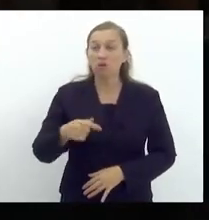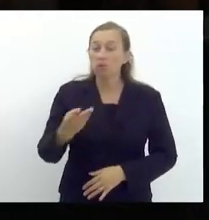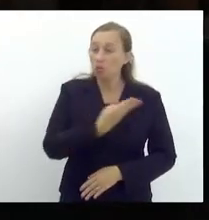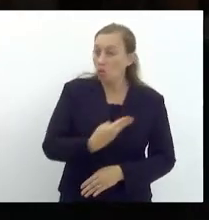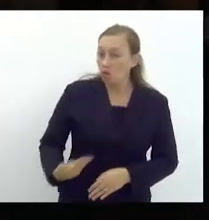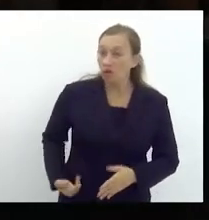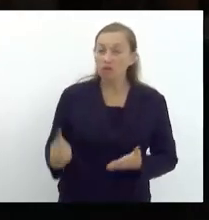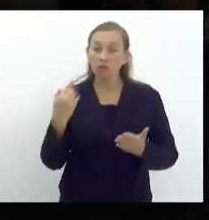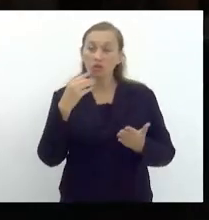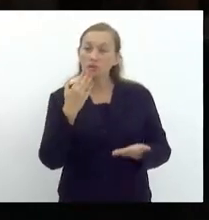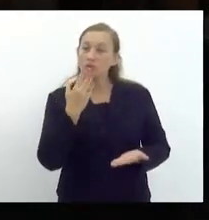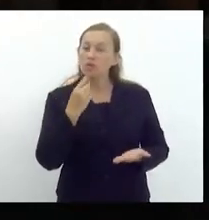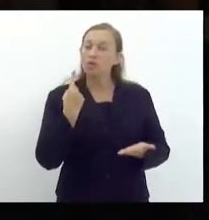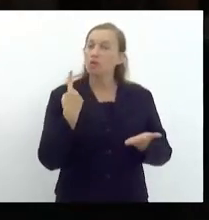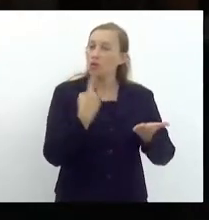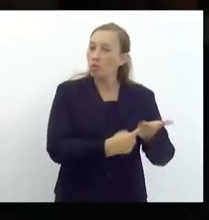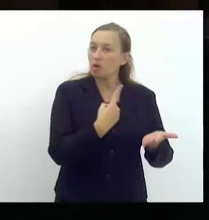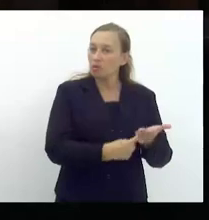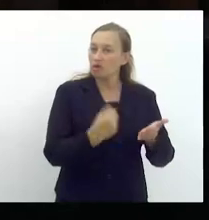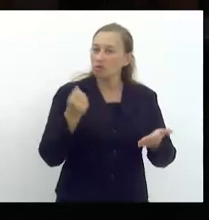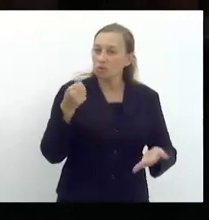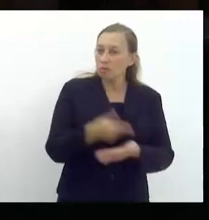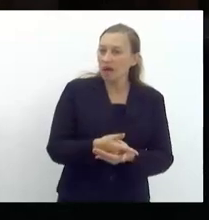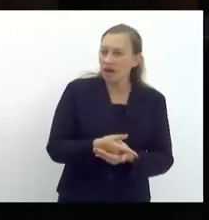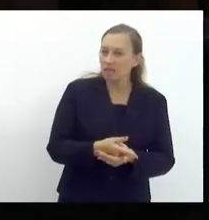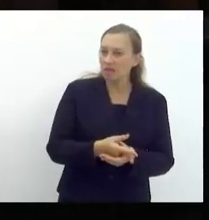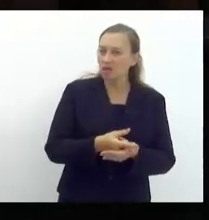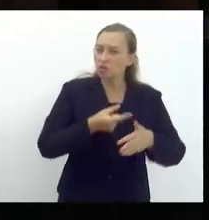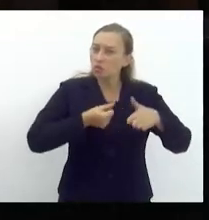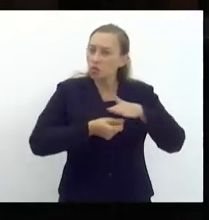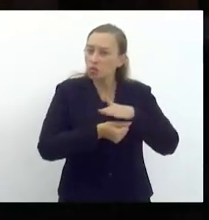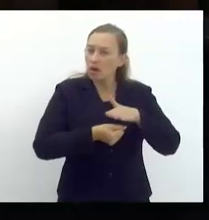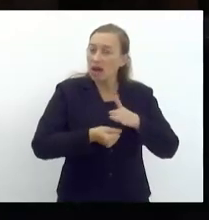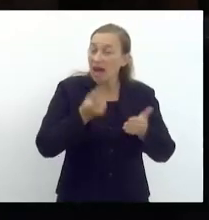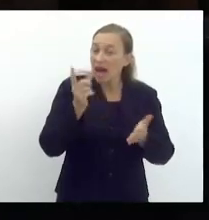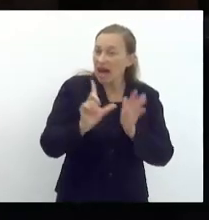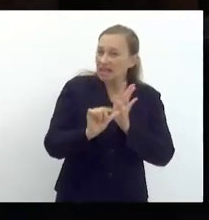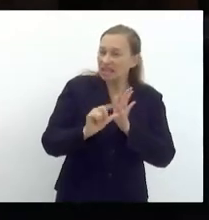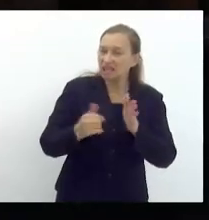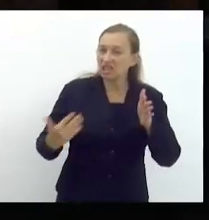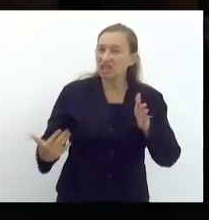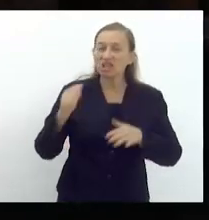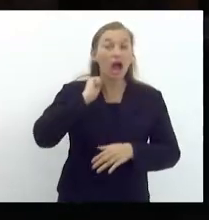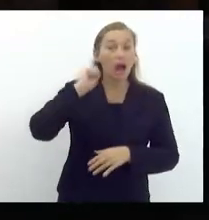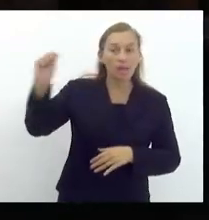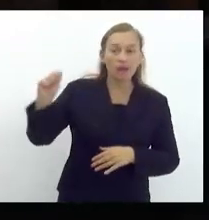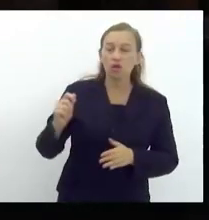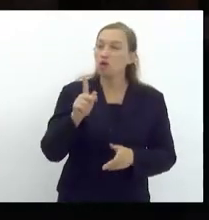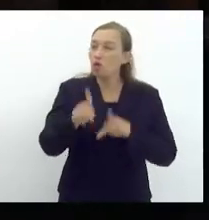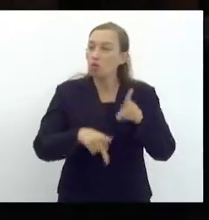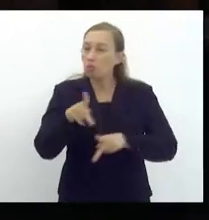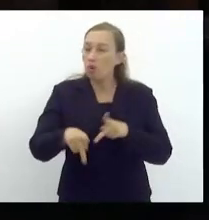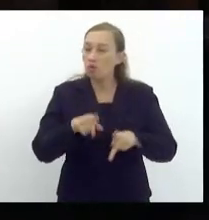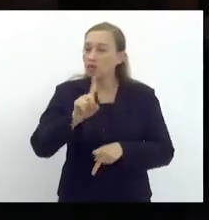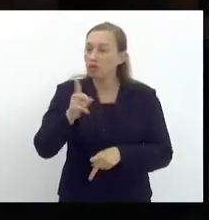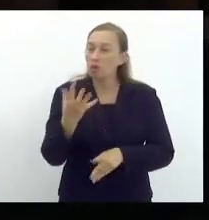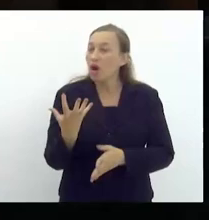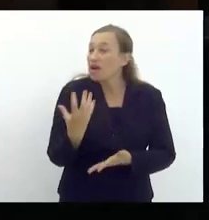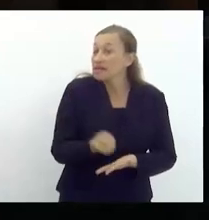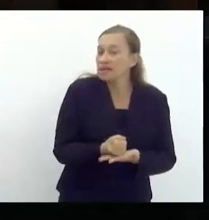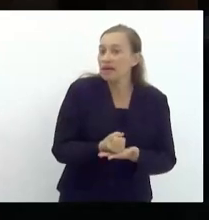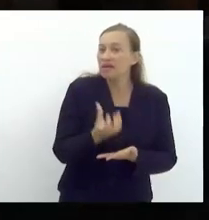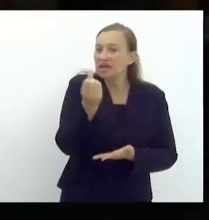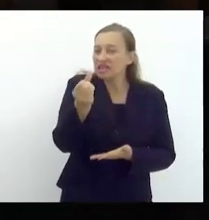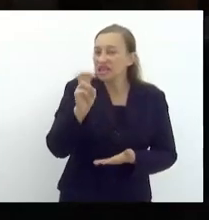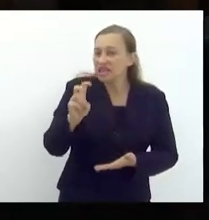governo Se comprometa com o pagamento dos recursos atrasados que desde Abril a população que recebe né